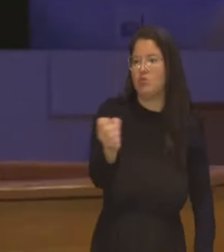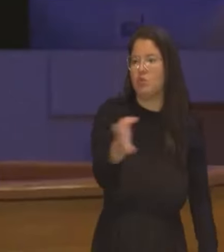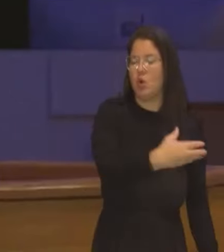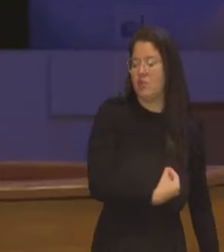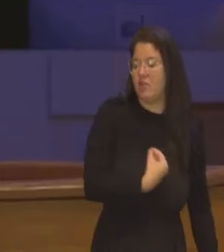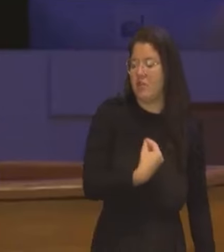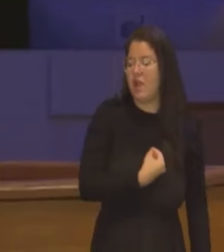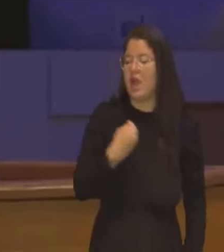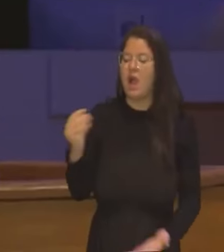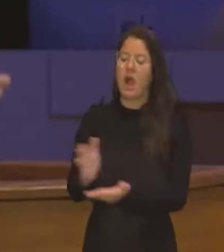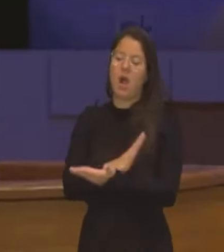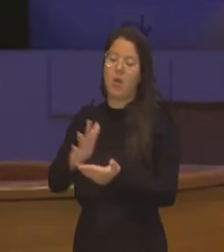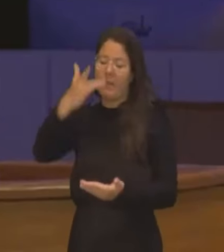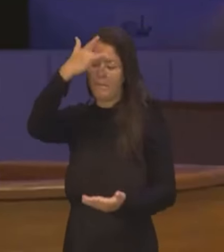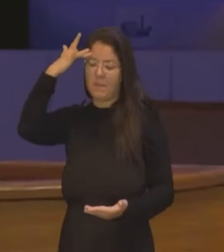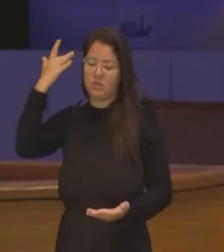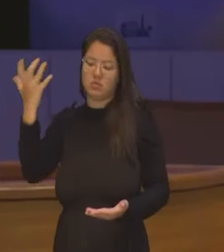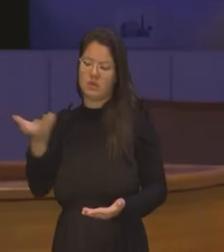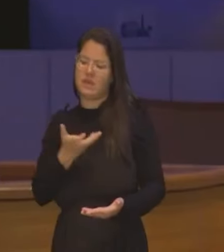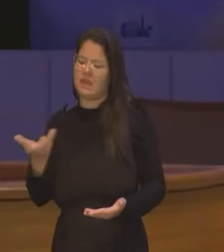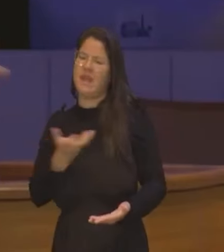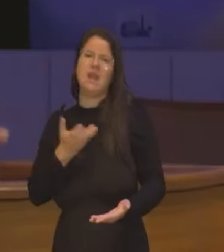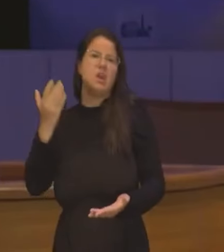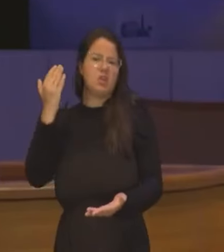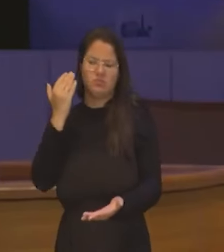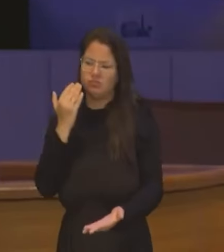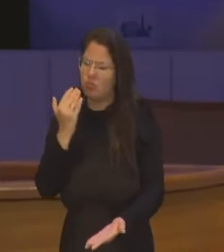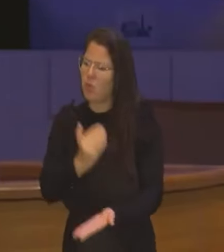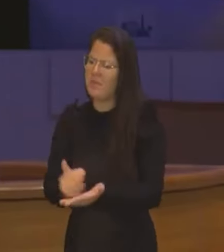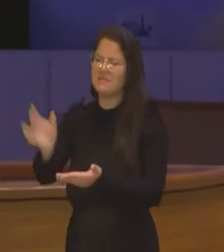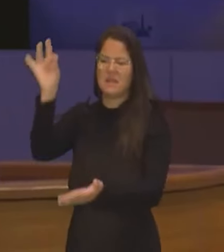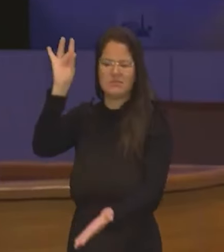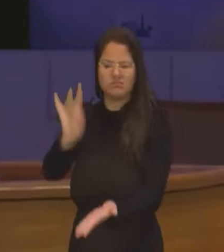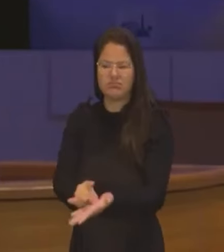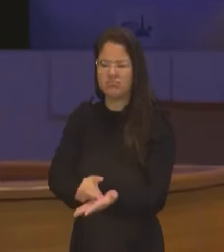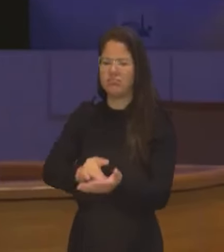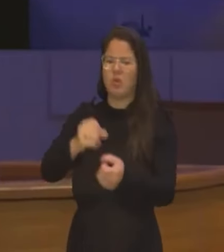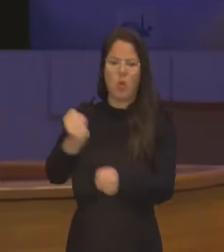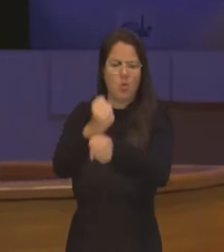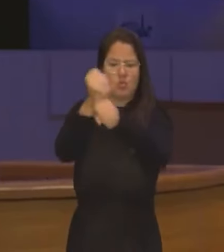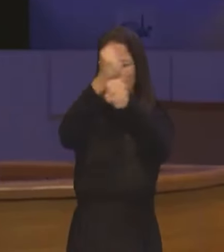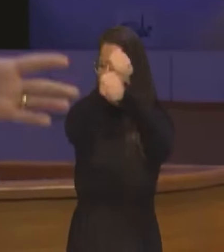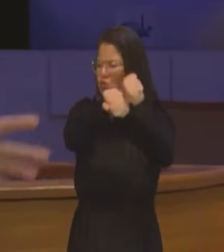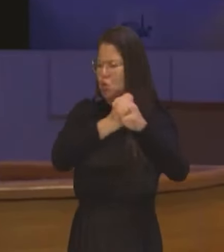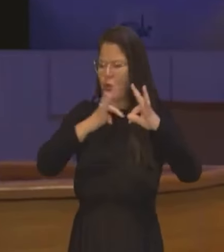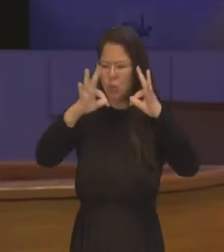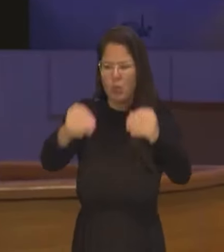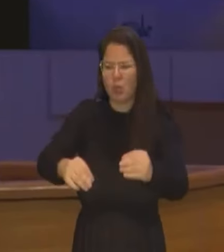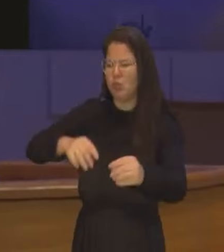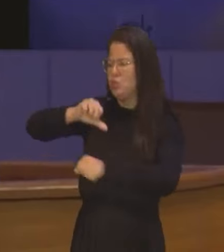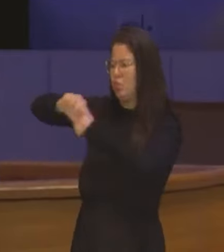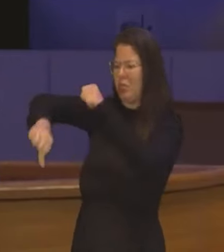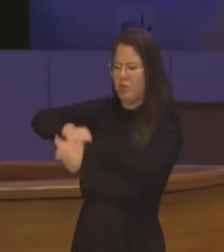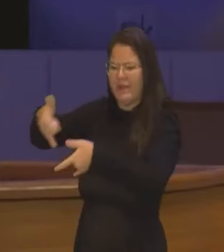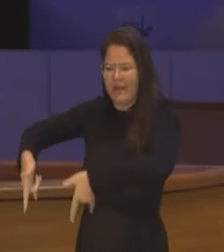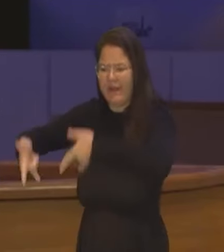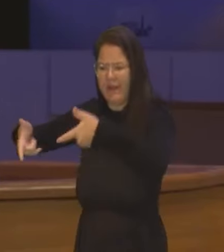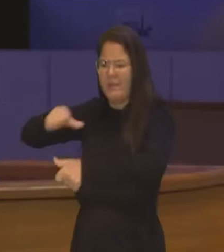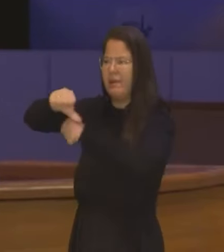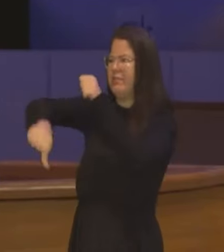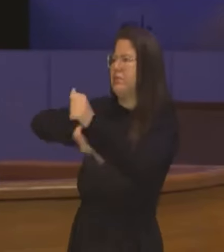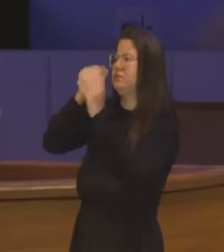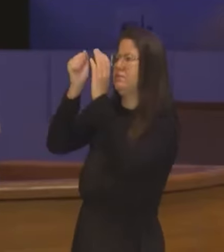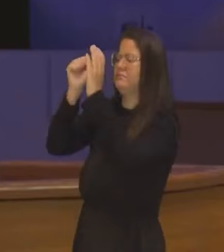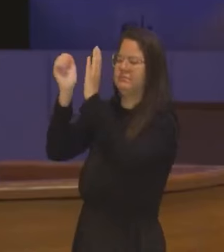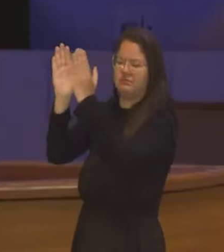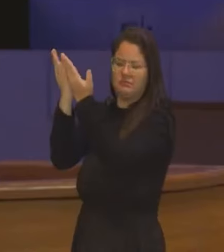Algumas pessoas querem recomeçar de vez e trocam a mobília, trocam os utensílios,